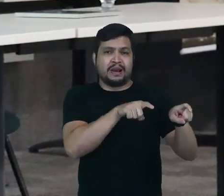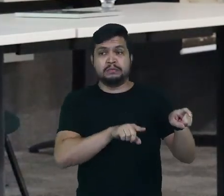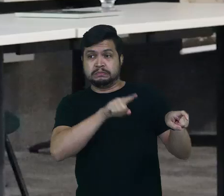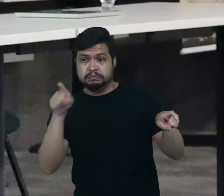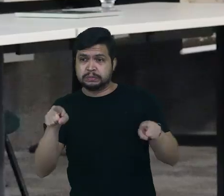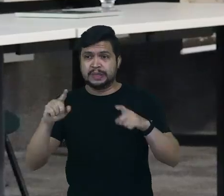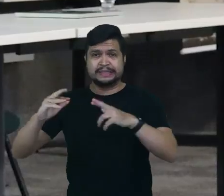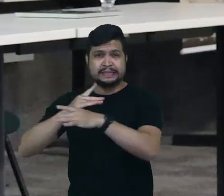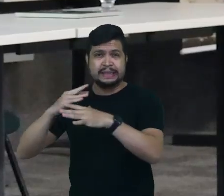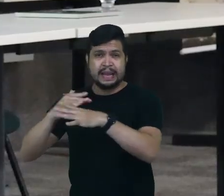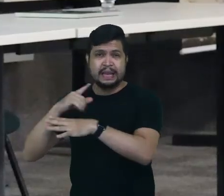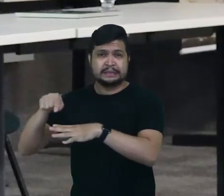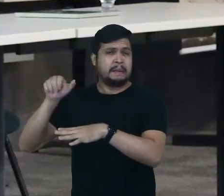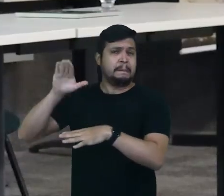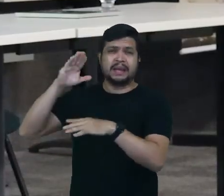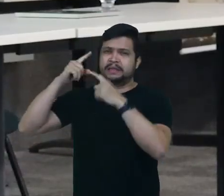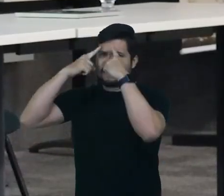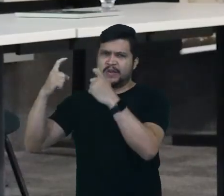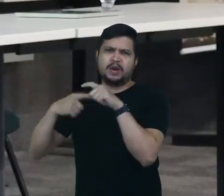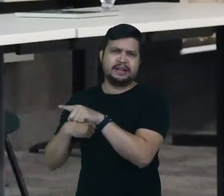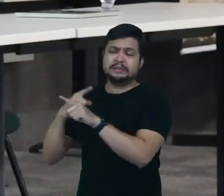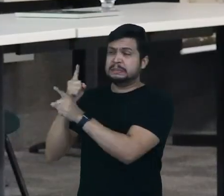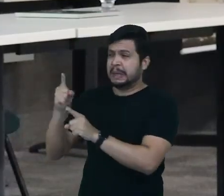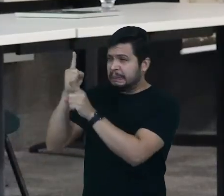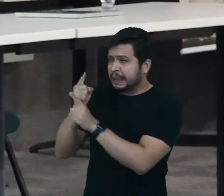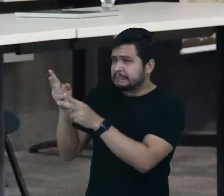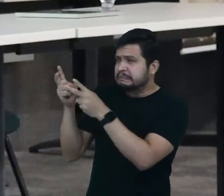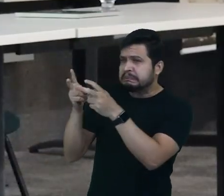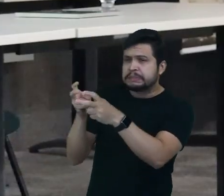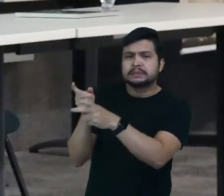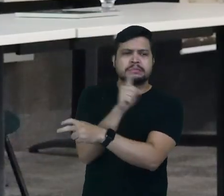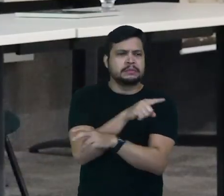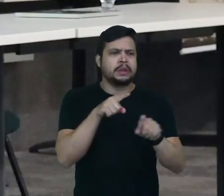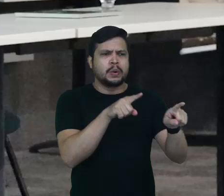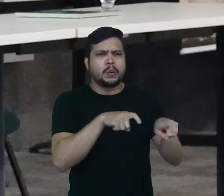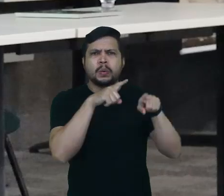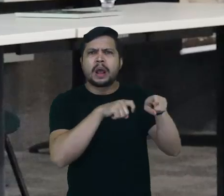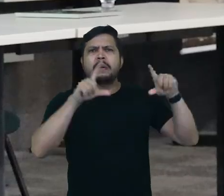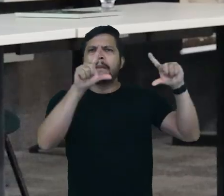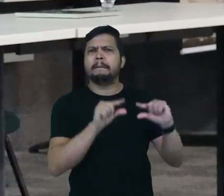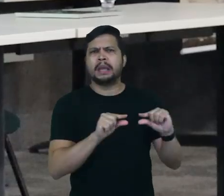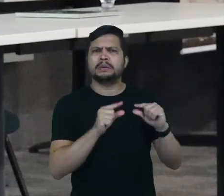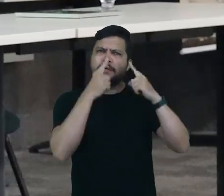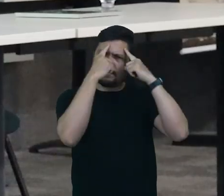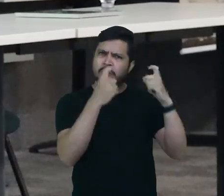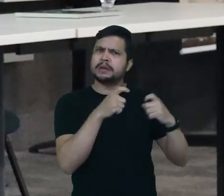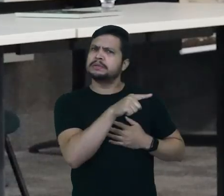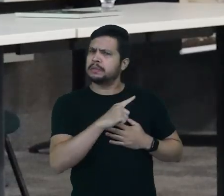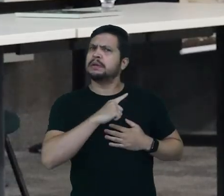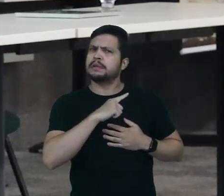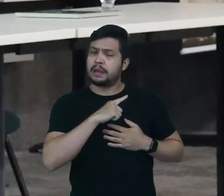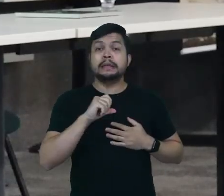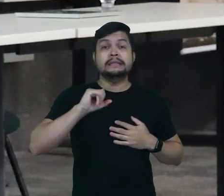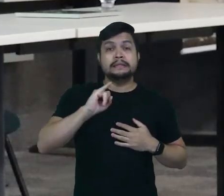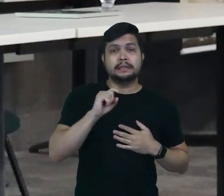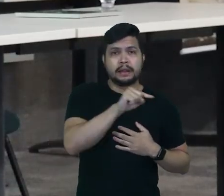também no meio rural, mas a partir do momento que o rural se viabiliza, que a pecuária, que as